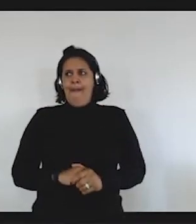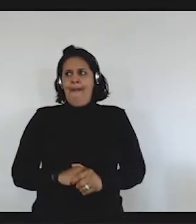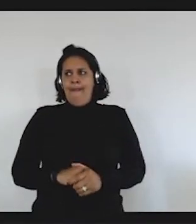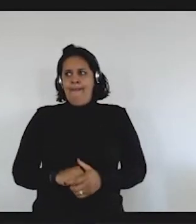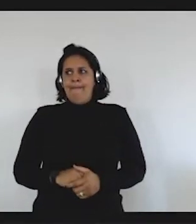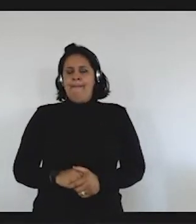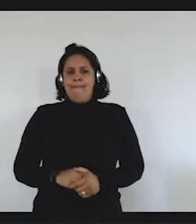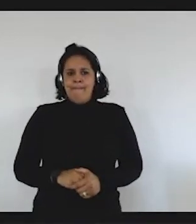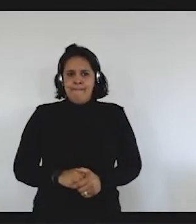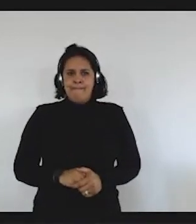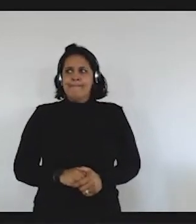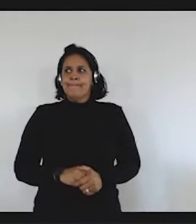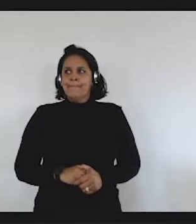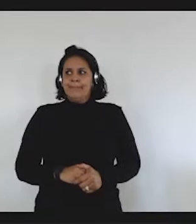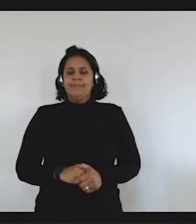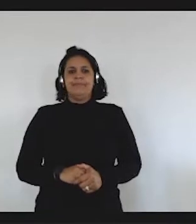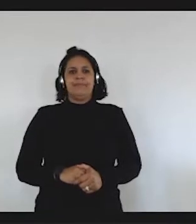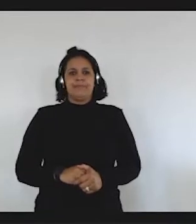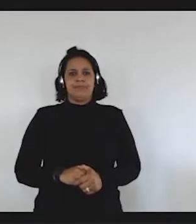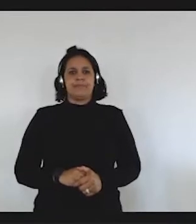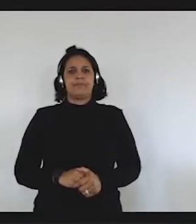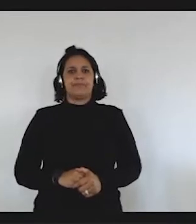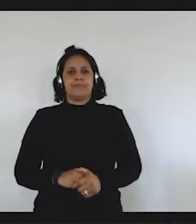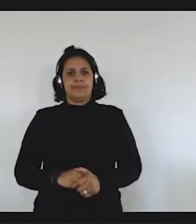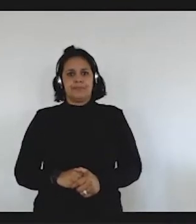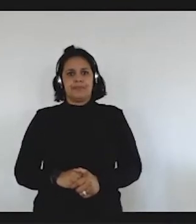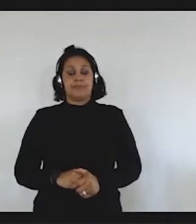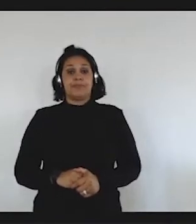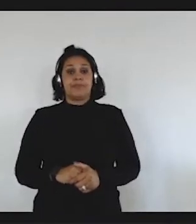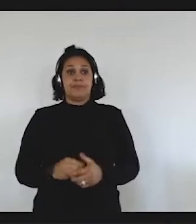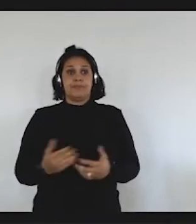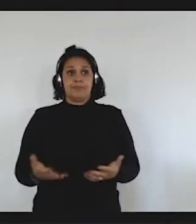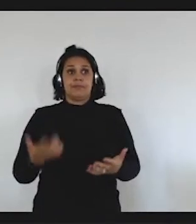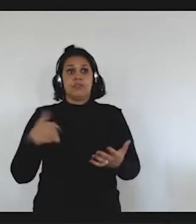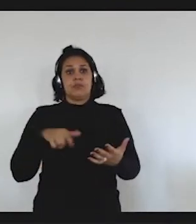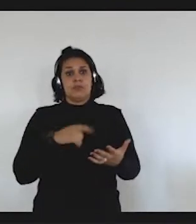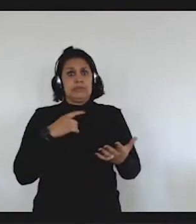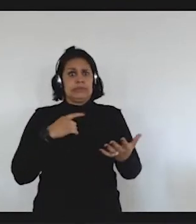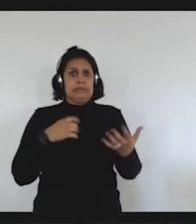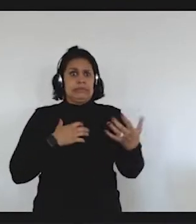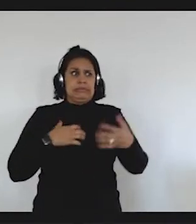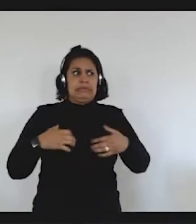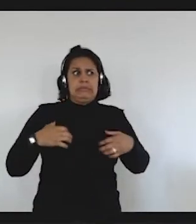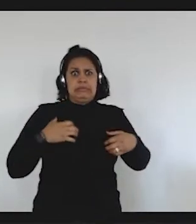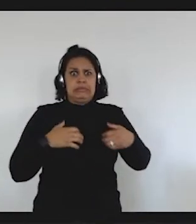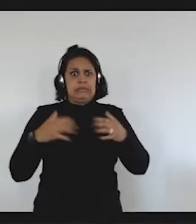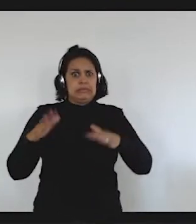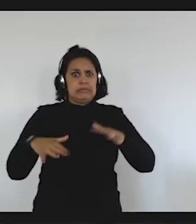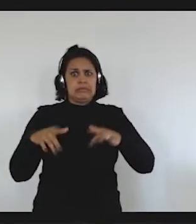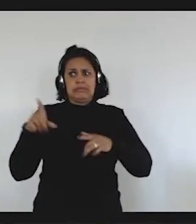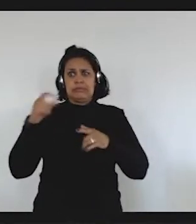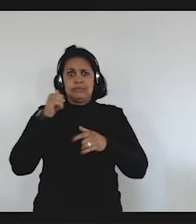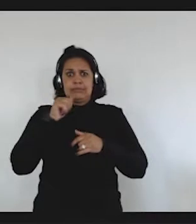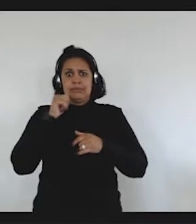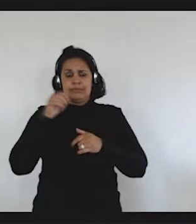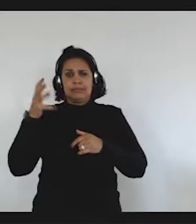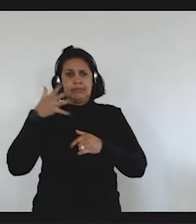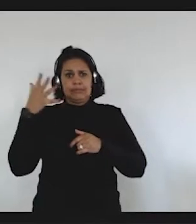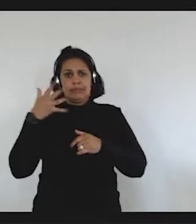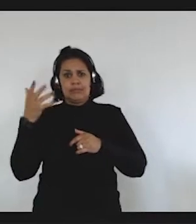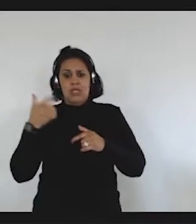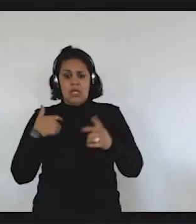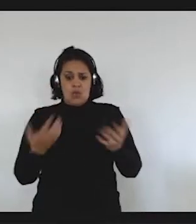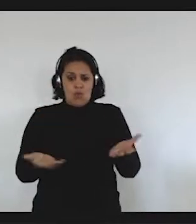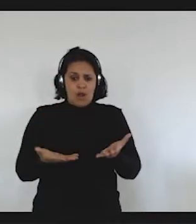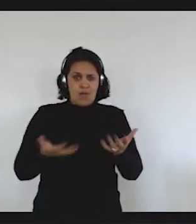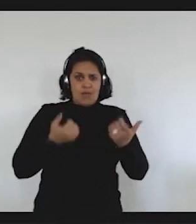aqui de fazer abordagens sobre o tema, mas dentro da nossa limitação e do nosso conhecimento prático, queremos